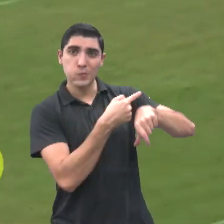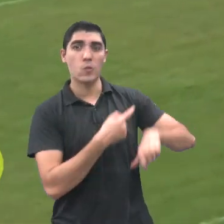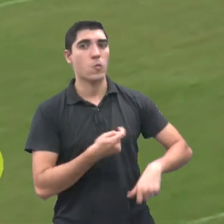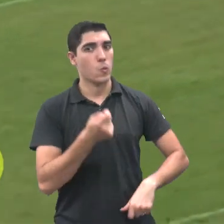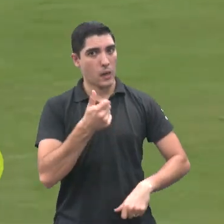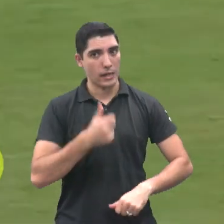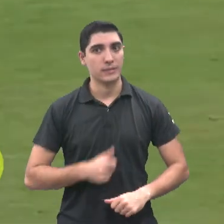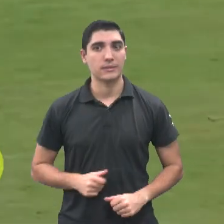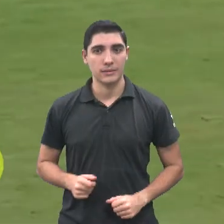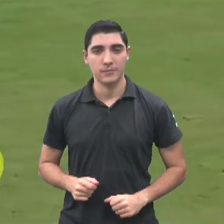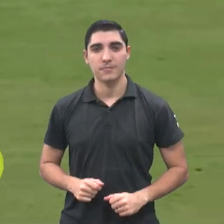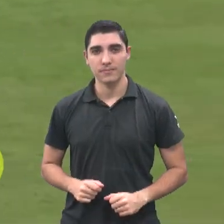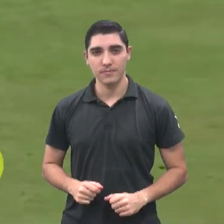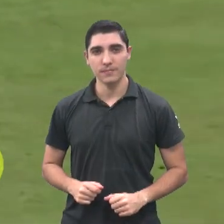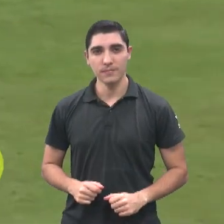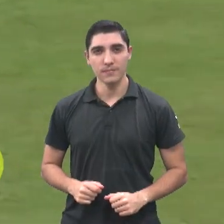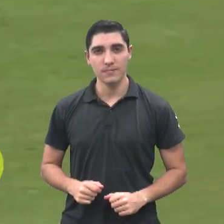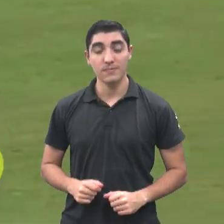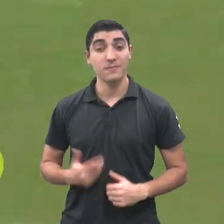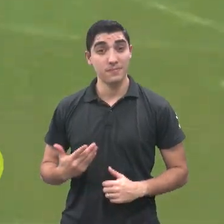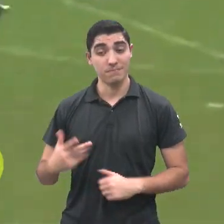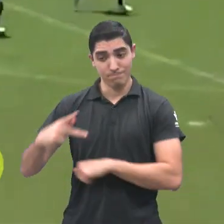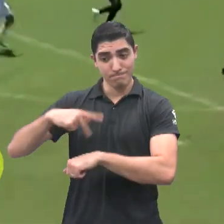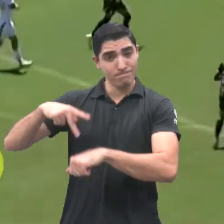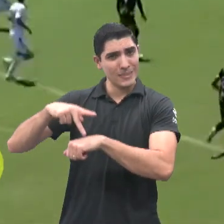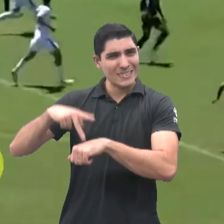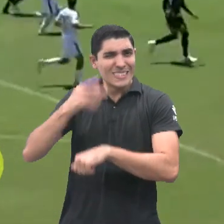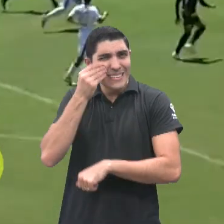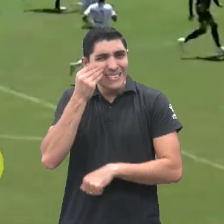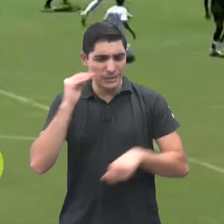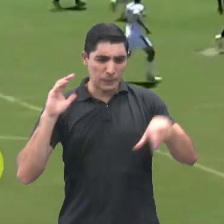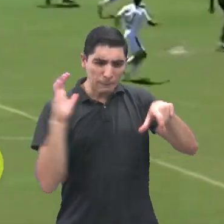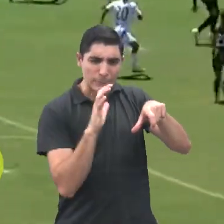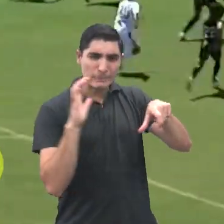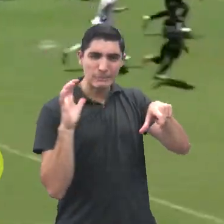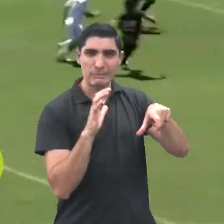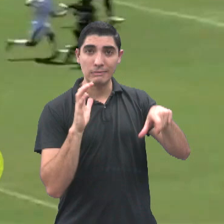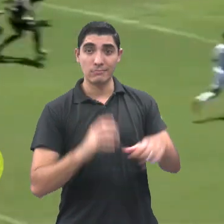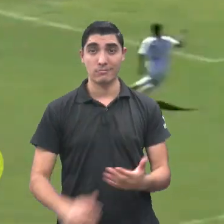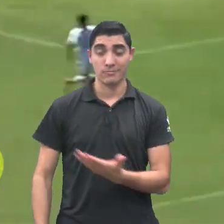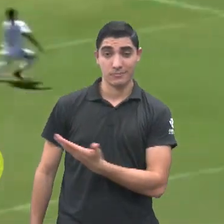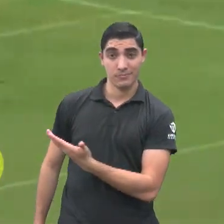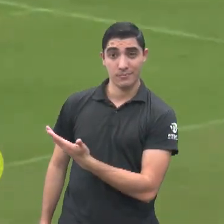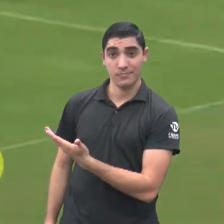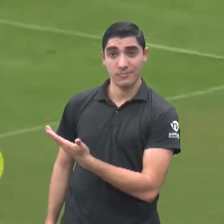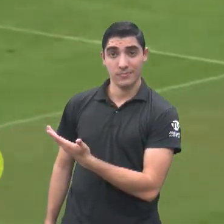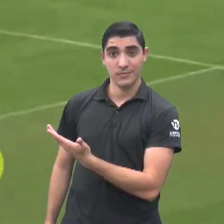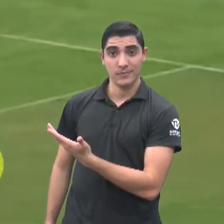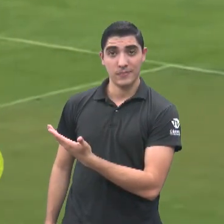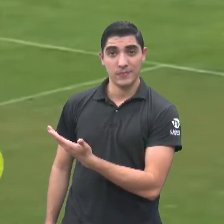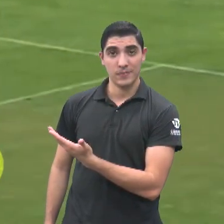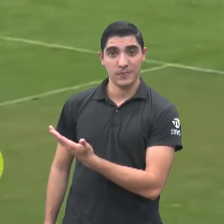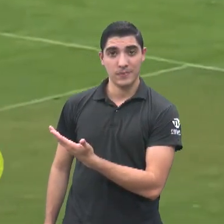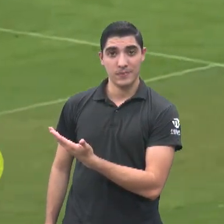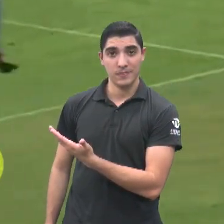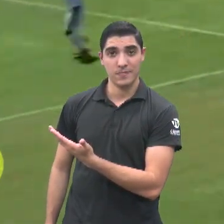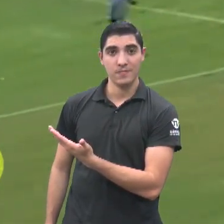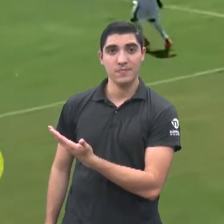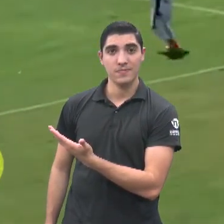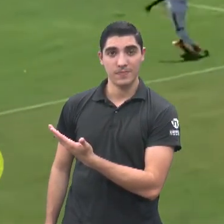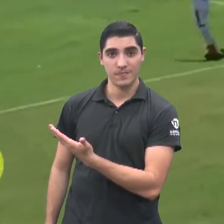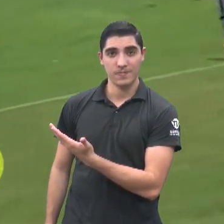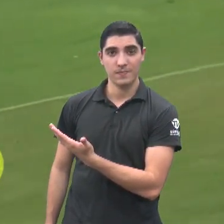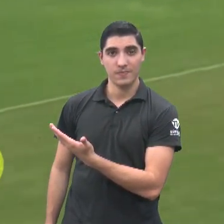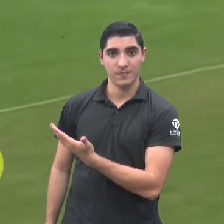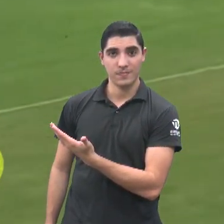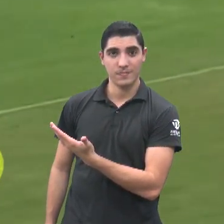Luan. O Penapolense apertava, depois do cruzamento que veio da esquerda, Afonsinho ajeitou de cabeça no meio da área